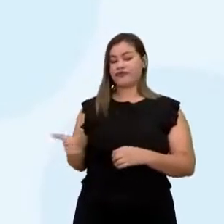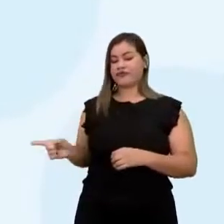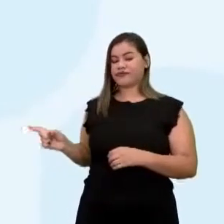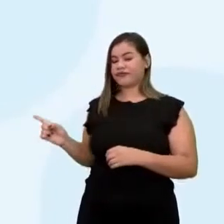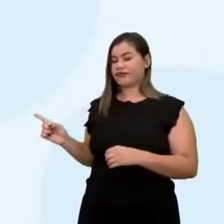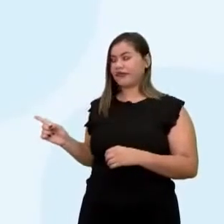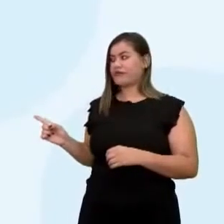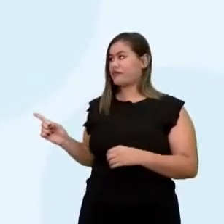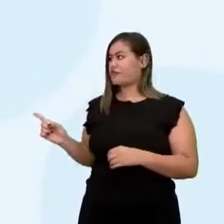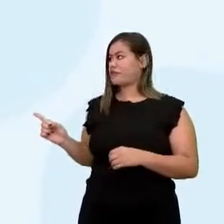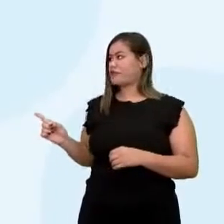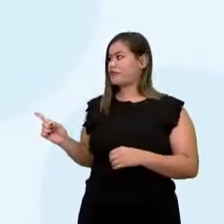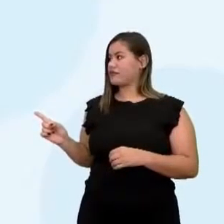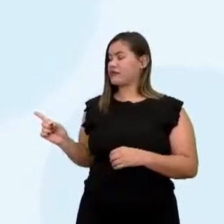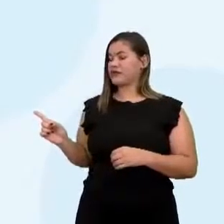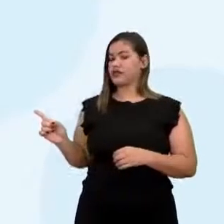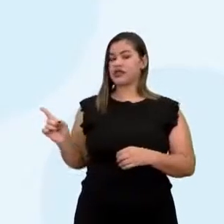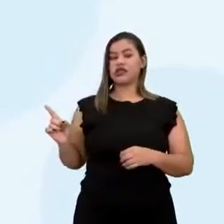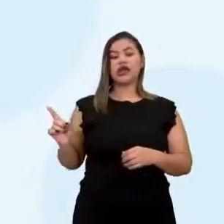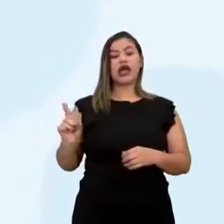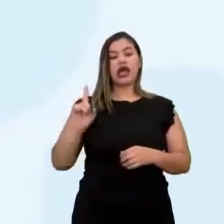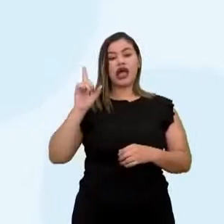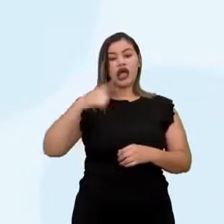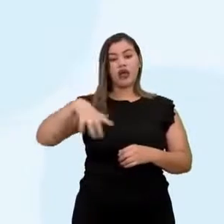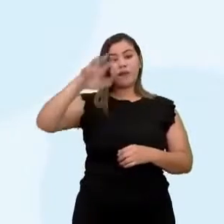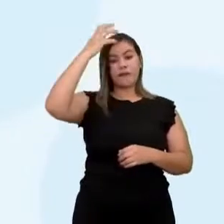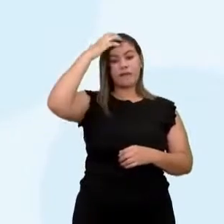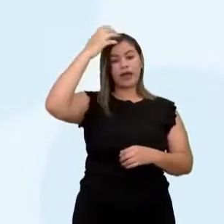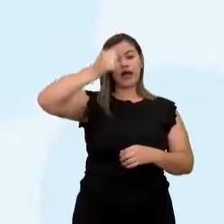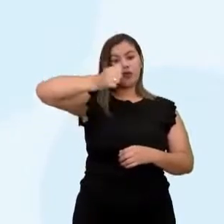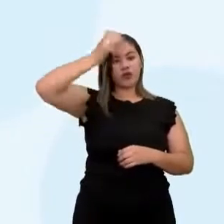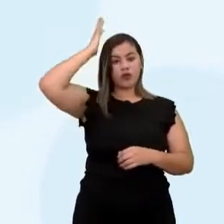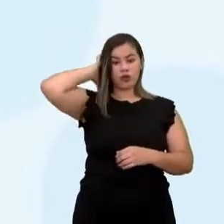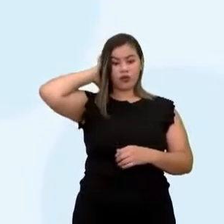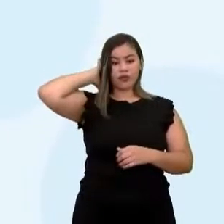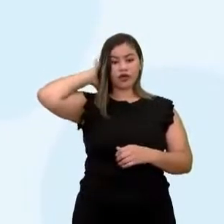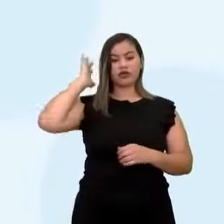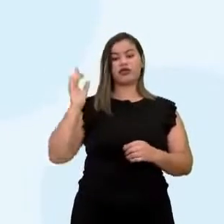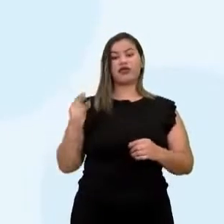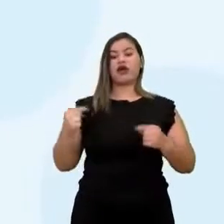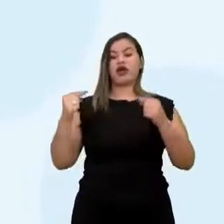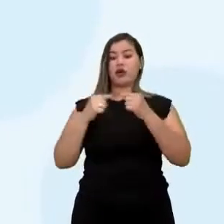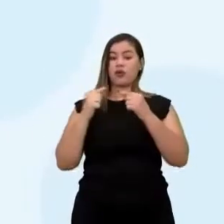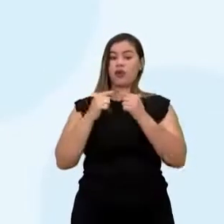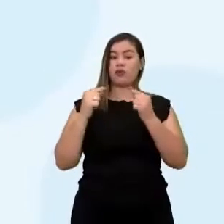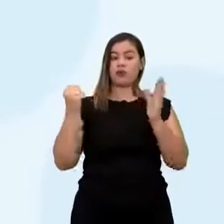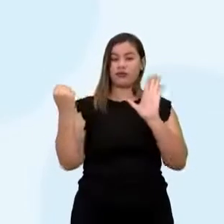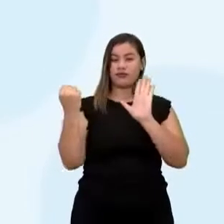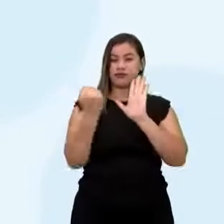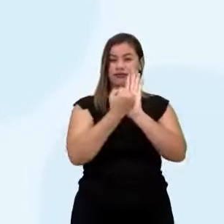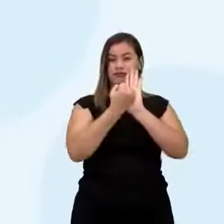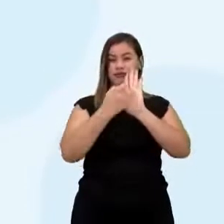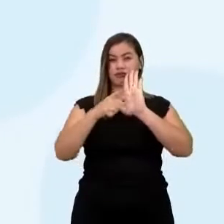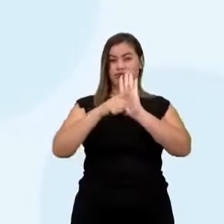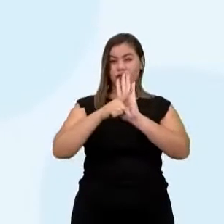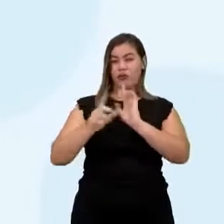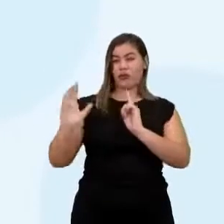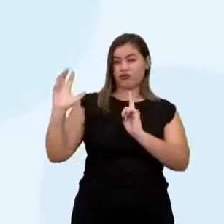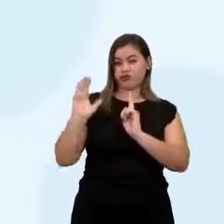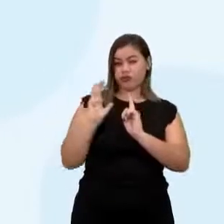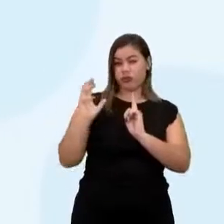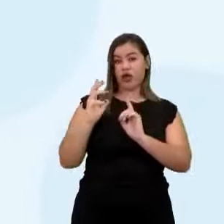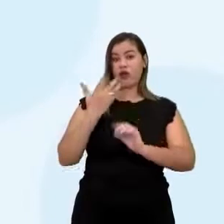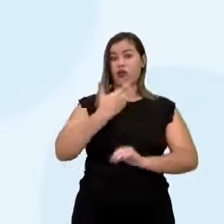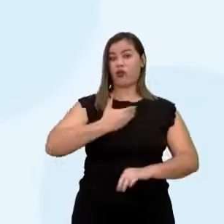nós estamos na situação de aprendizagem. Ele marca a forma de governar na